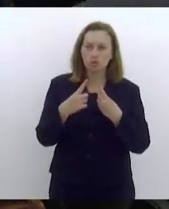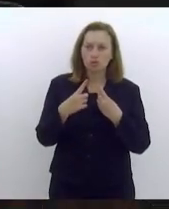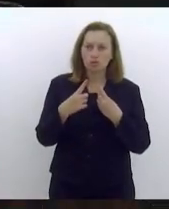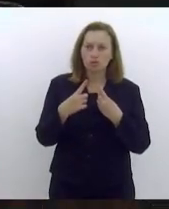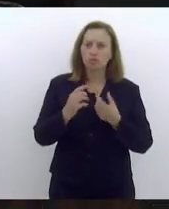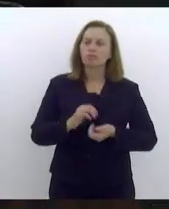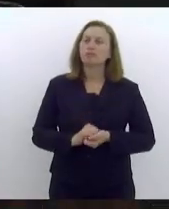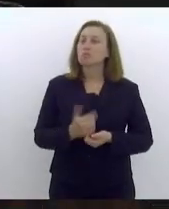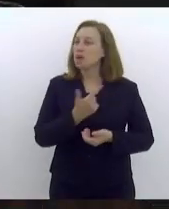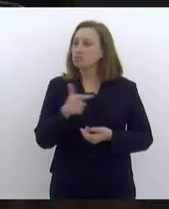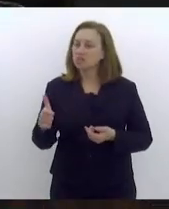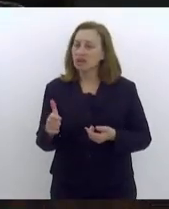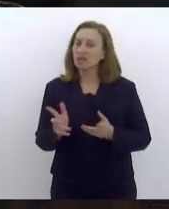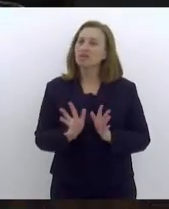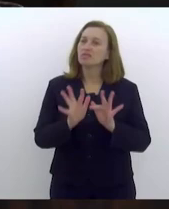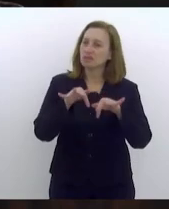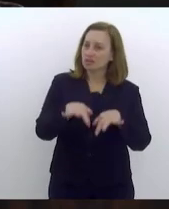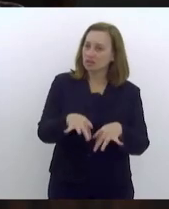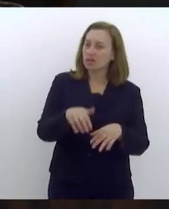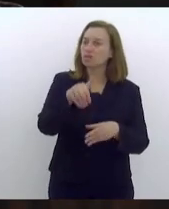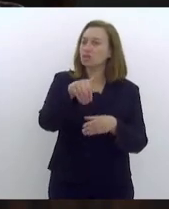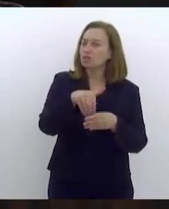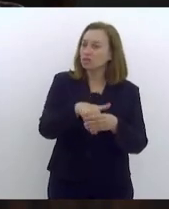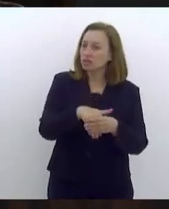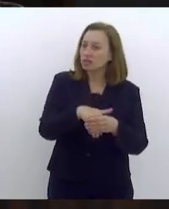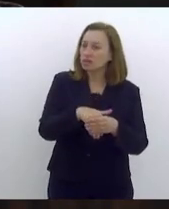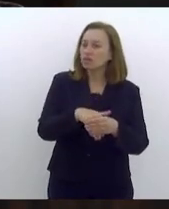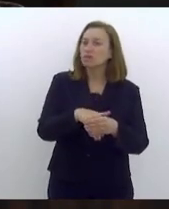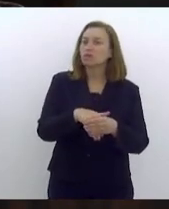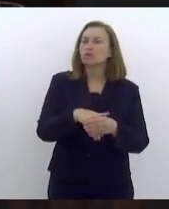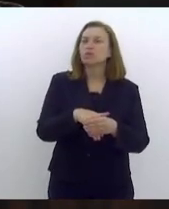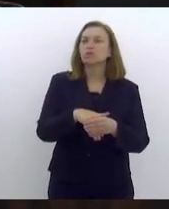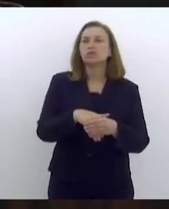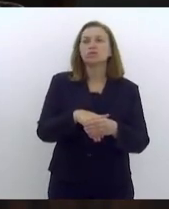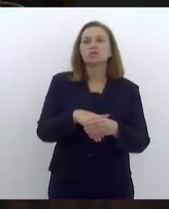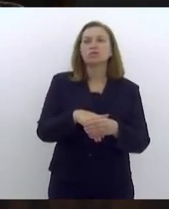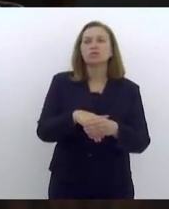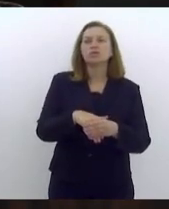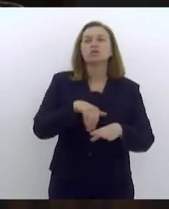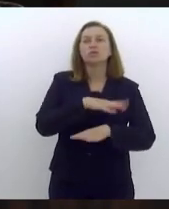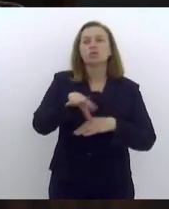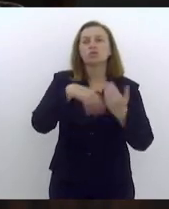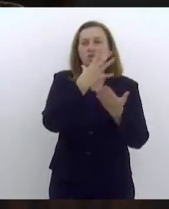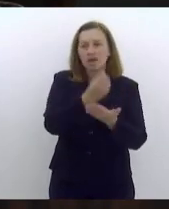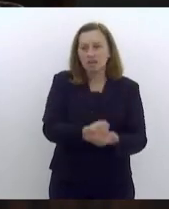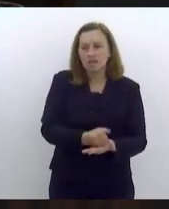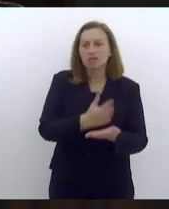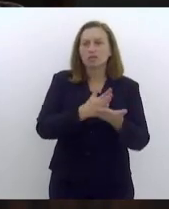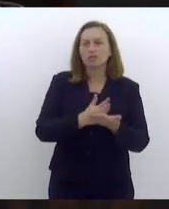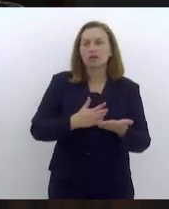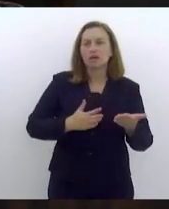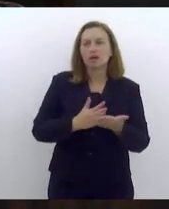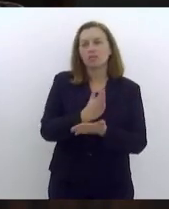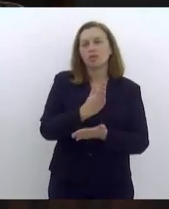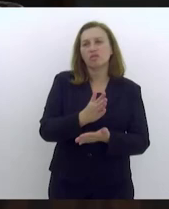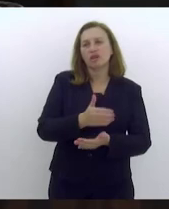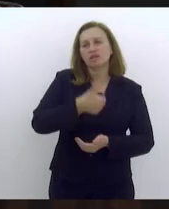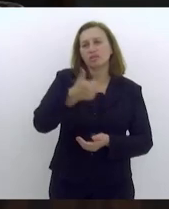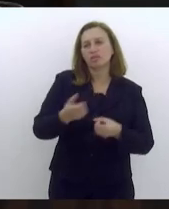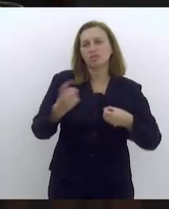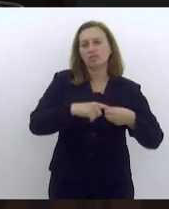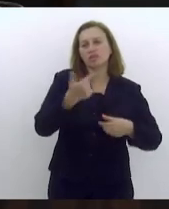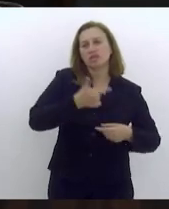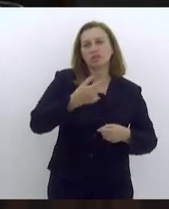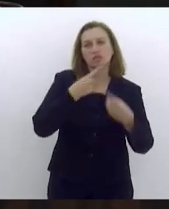em discussão, não havendo quem queira discutir, encerrada a discussão, em votação, os senhores que aprovam, como estão, aprovado em primeira, retorna